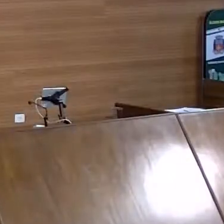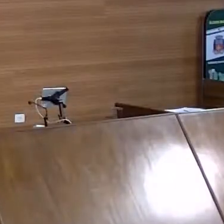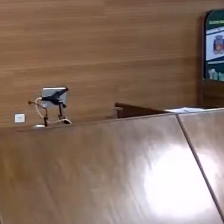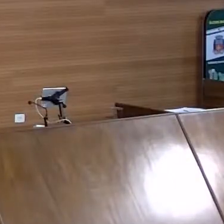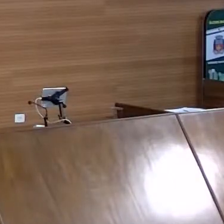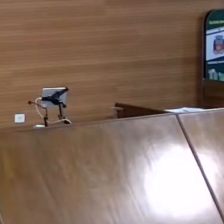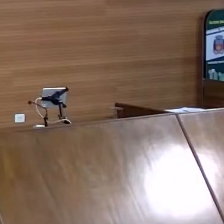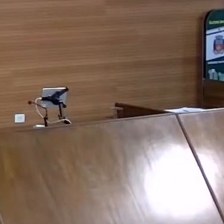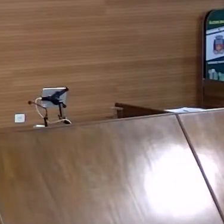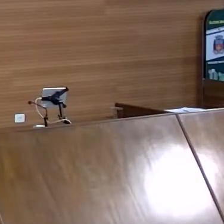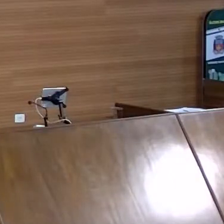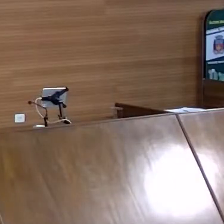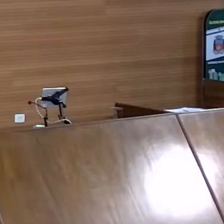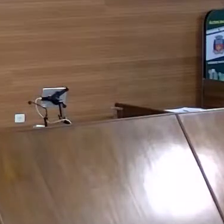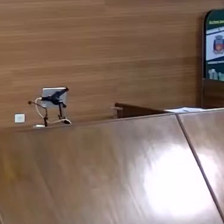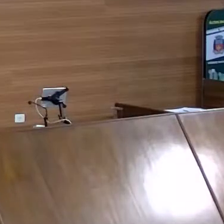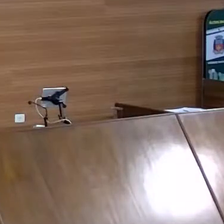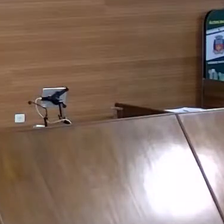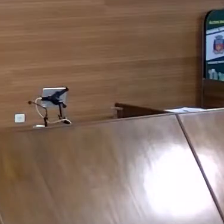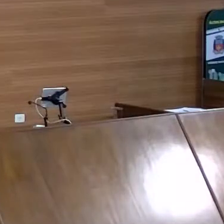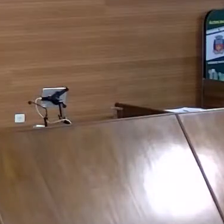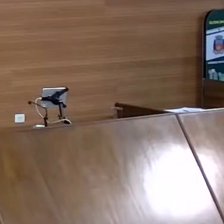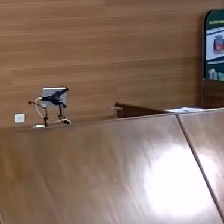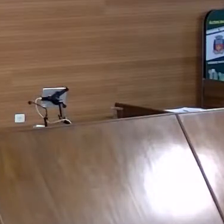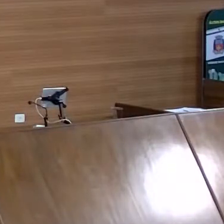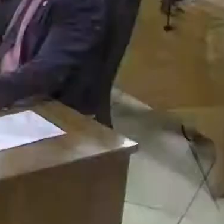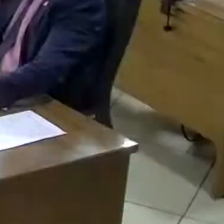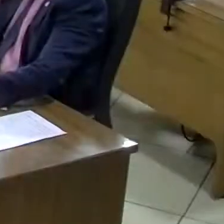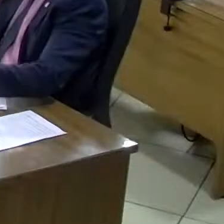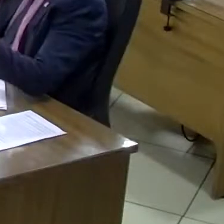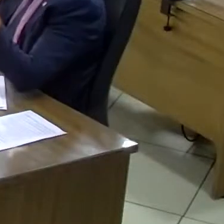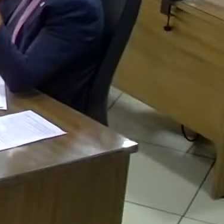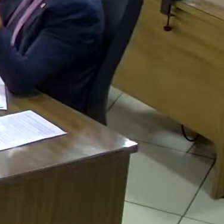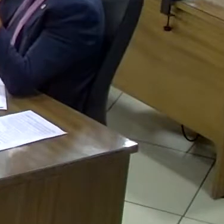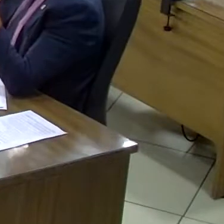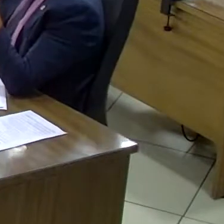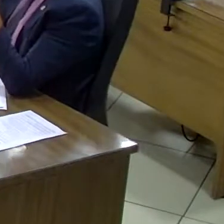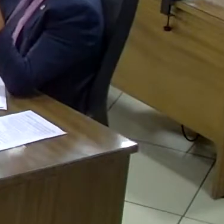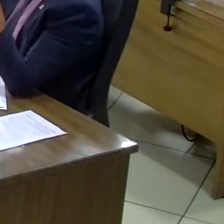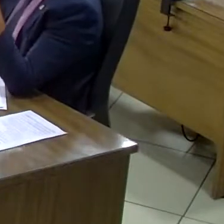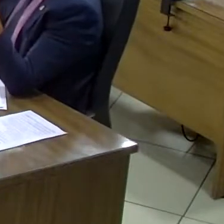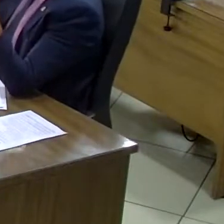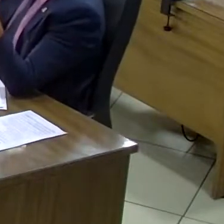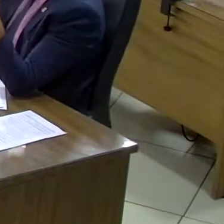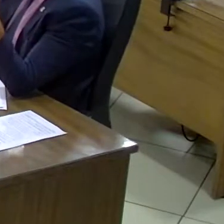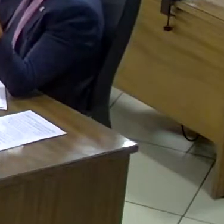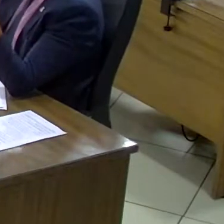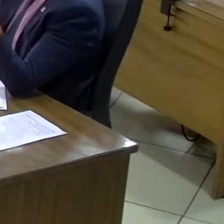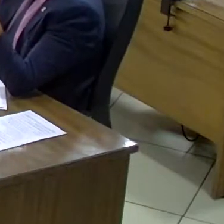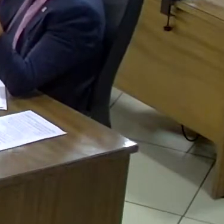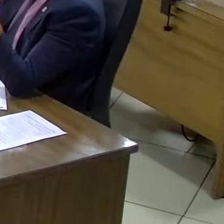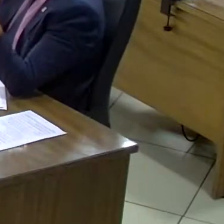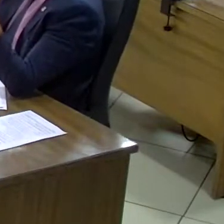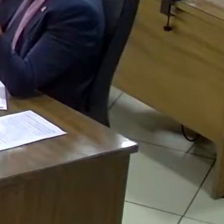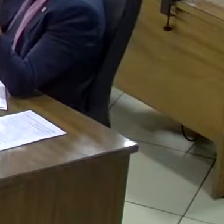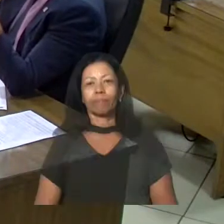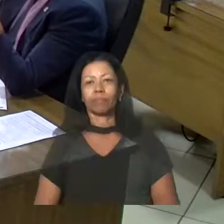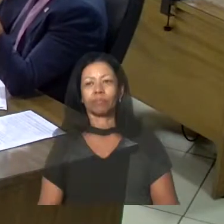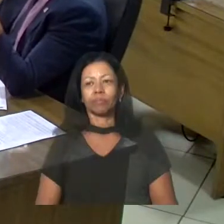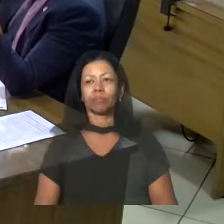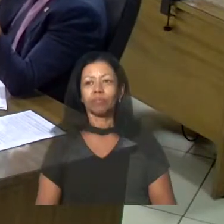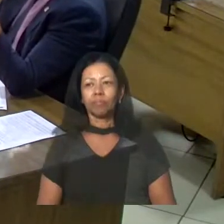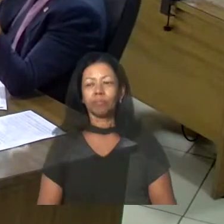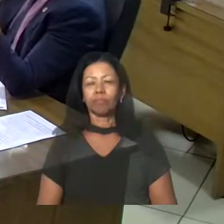Continua a discussão, palavra vereador Alessandro. Senhor presidente, nós vereadores, já antecipo o meu voto favorável em